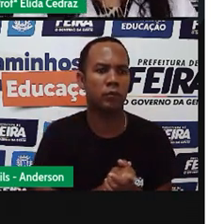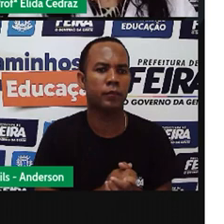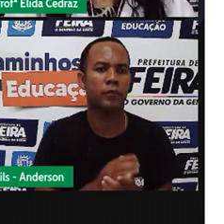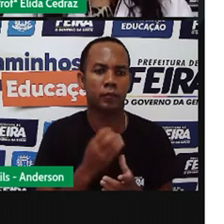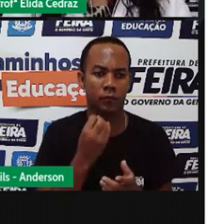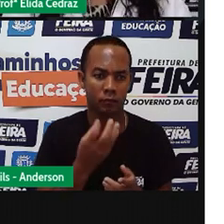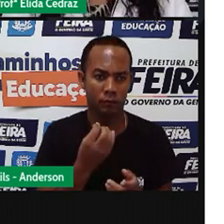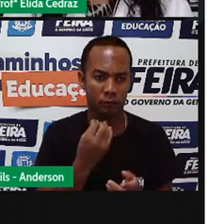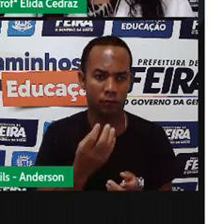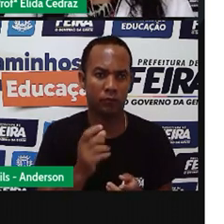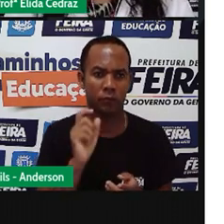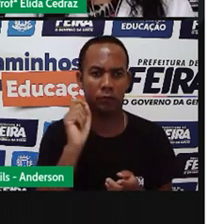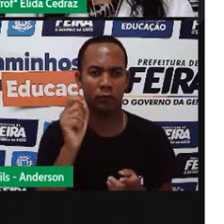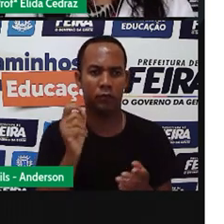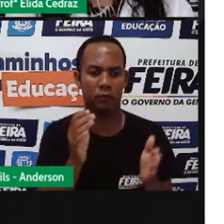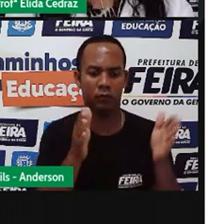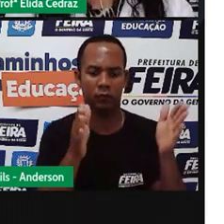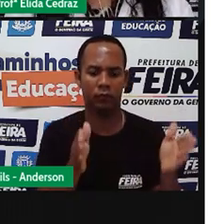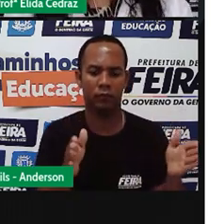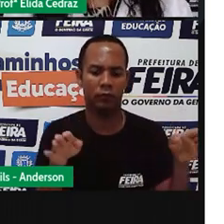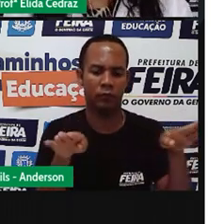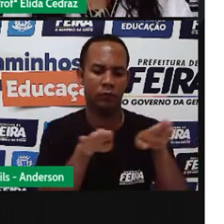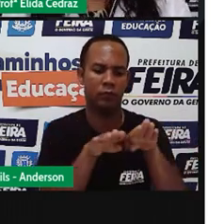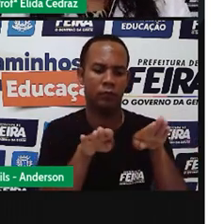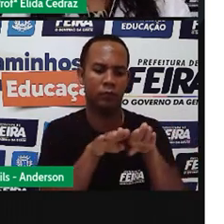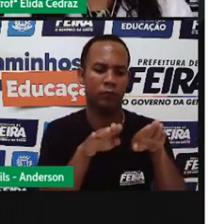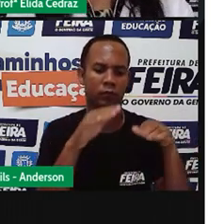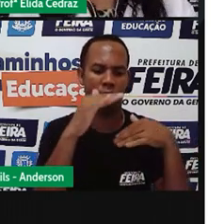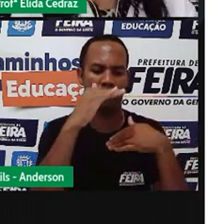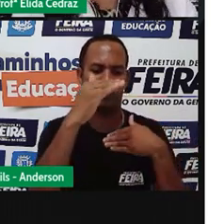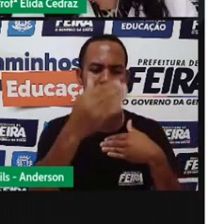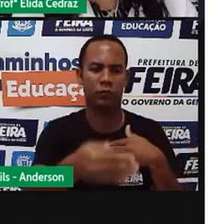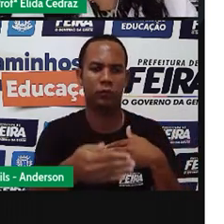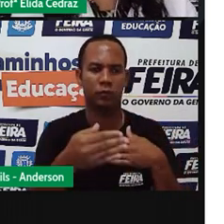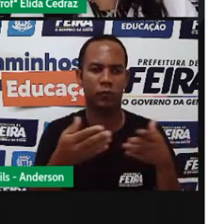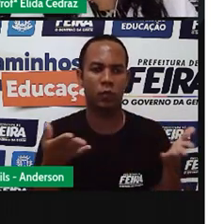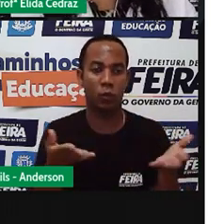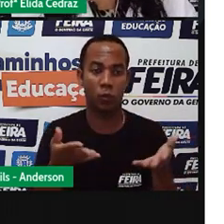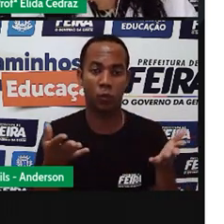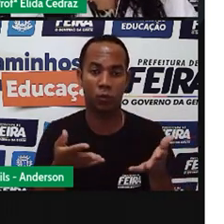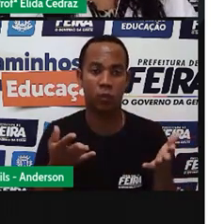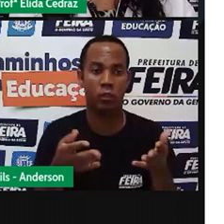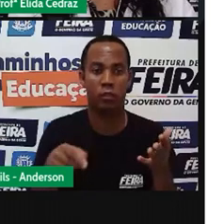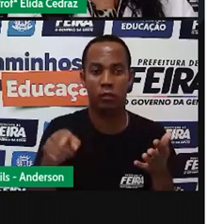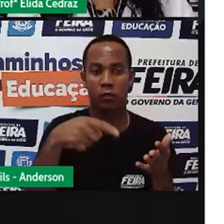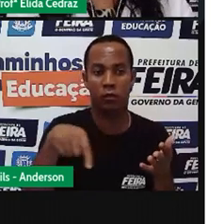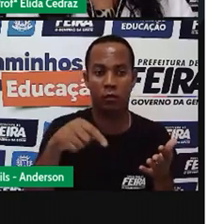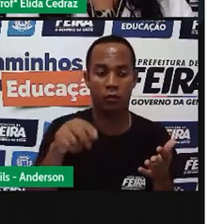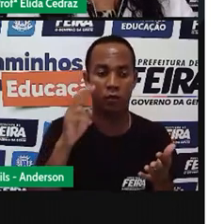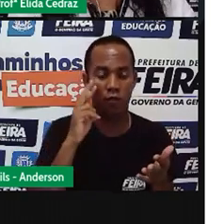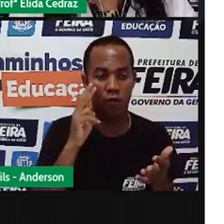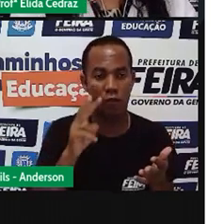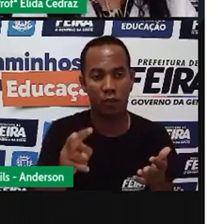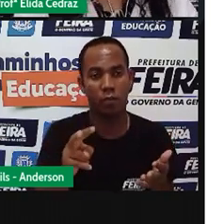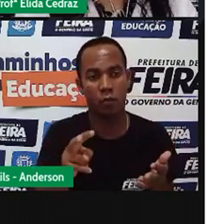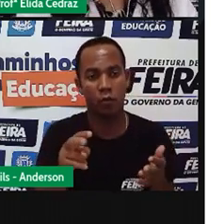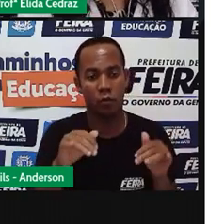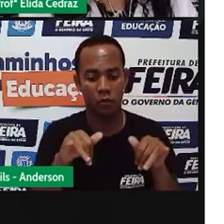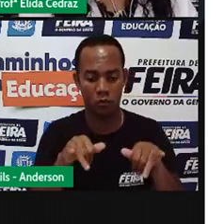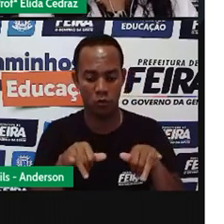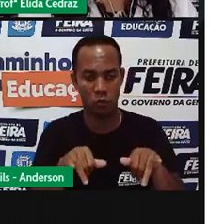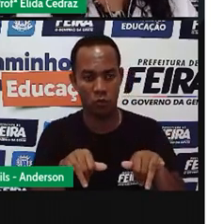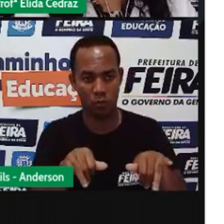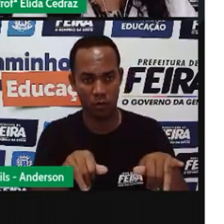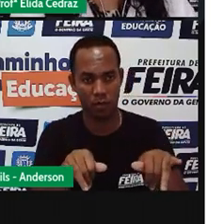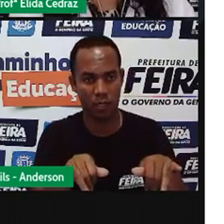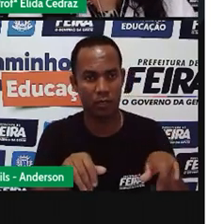Muito bem, a caixa de madeira. Hoje, nós vemos nos supermercados, nas feiras,